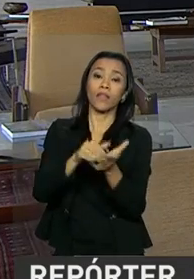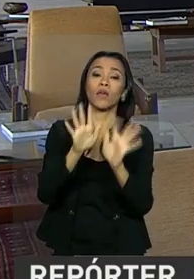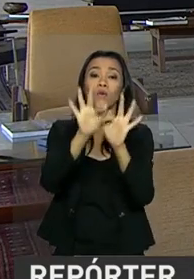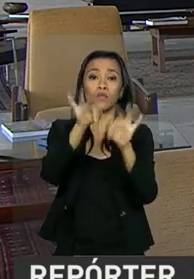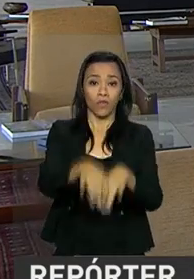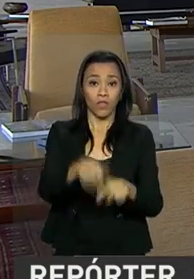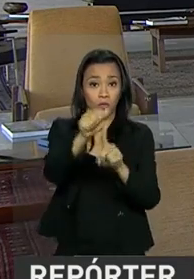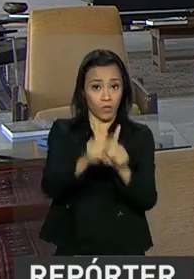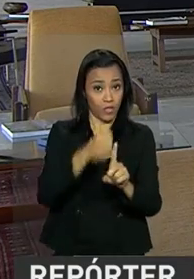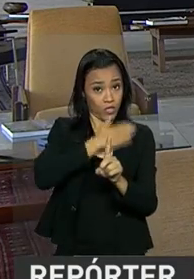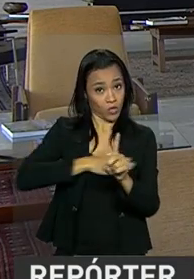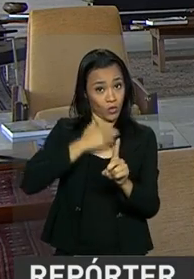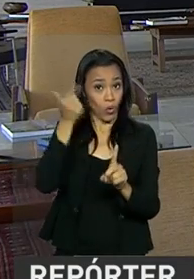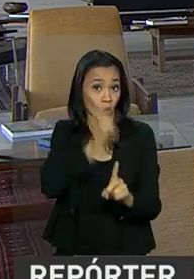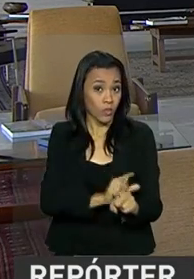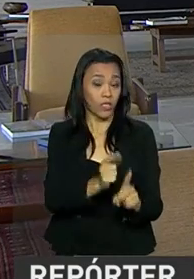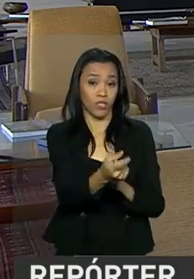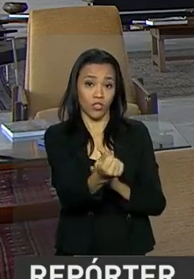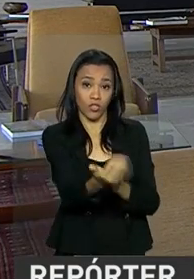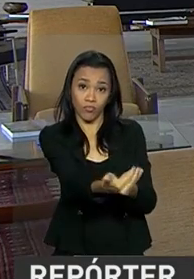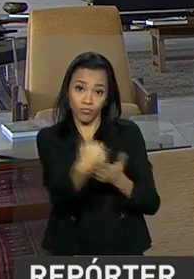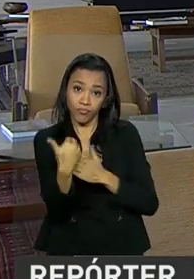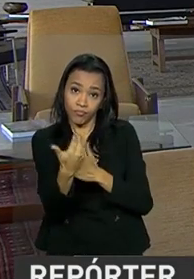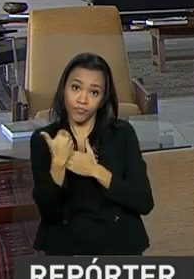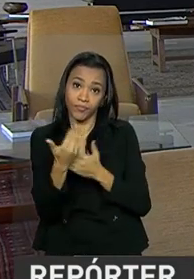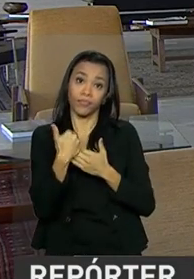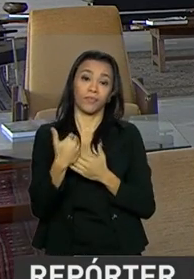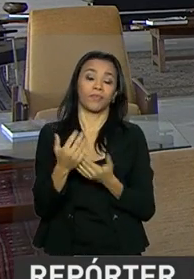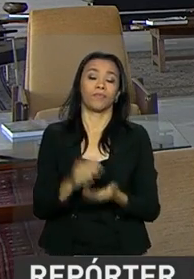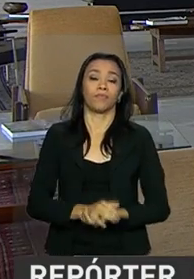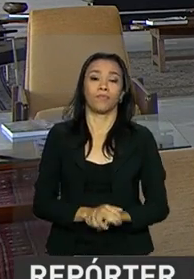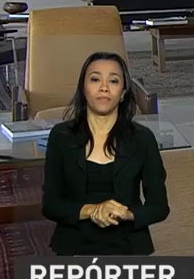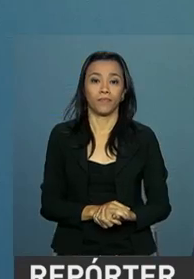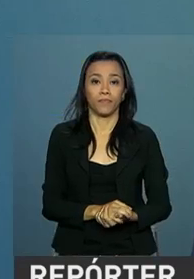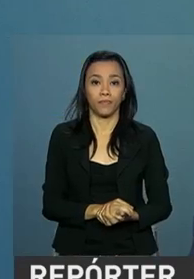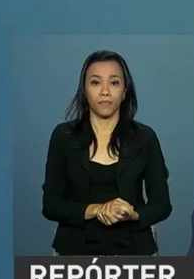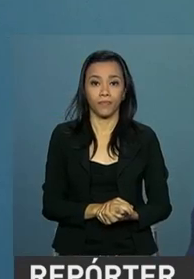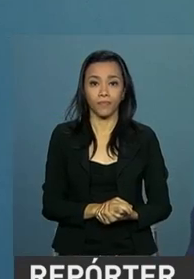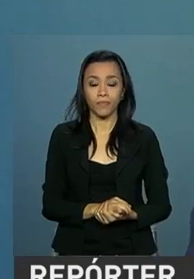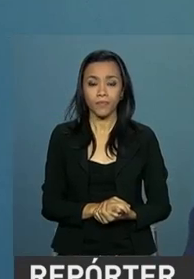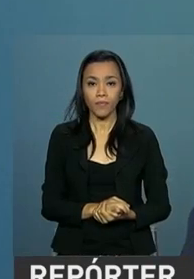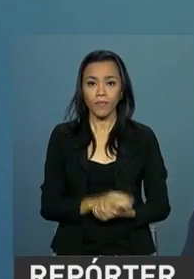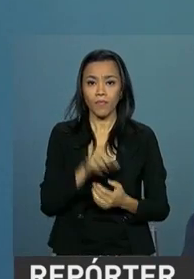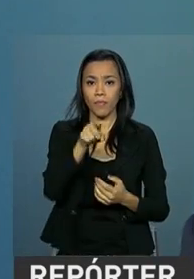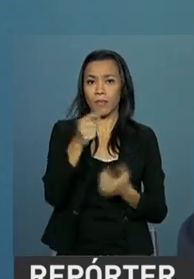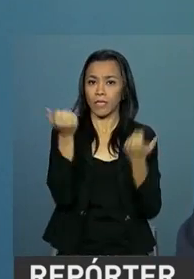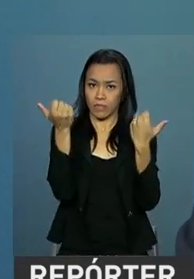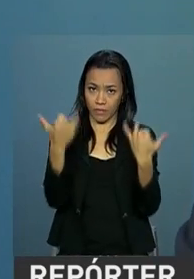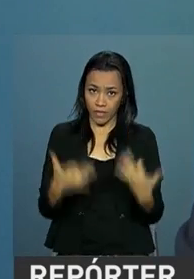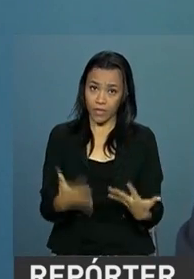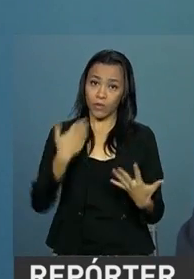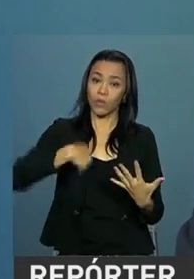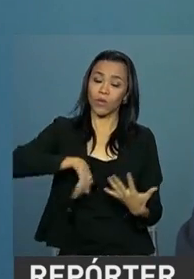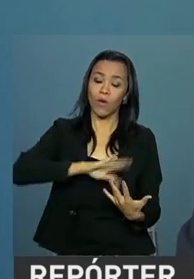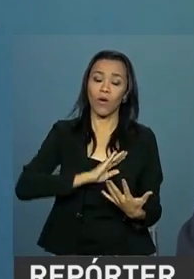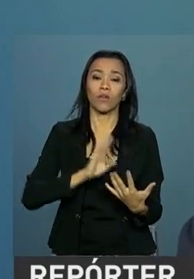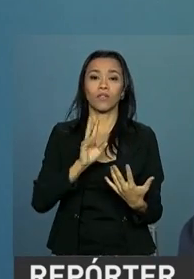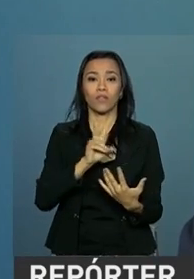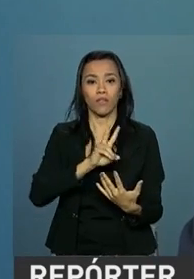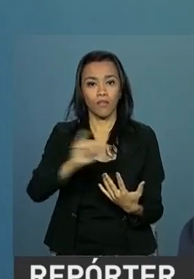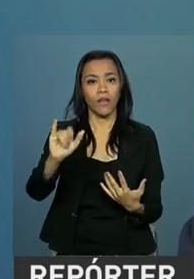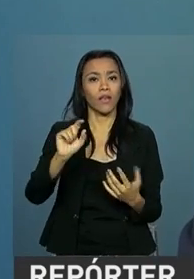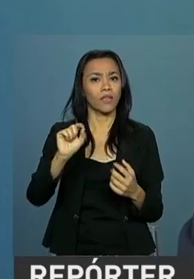essa receita extra e não descarta o aumento de tributos estaremos definindo